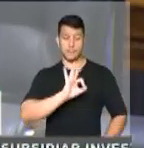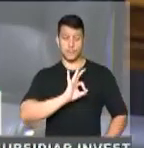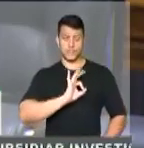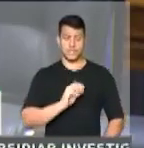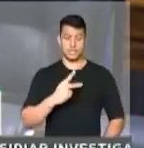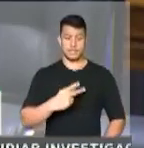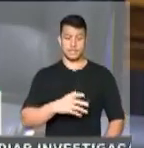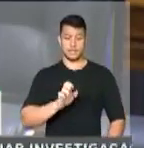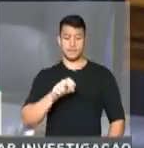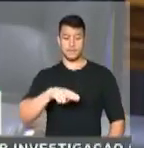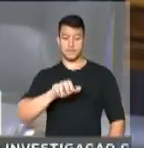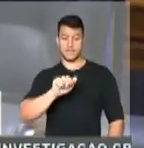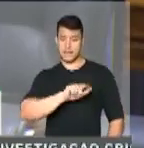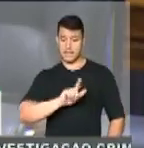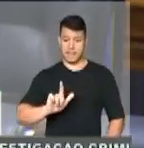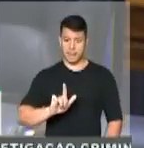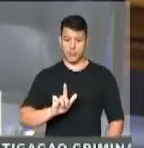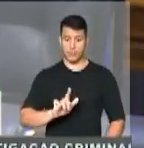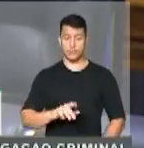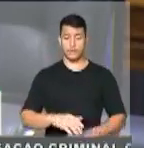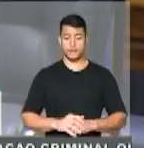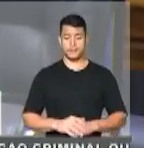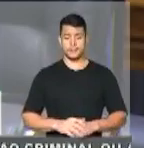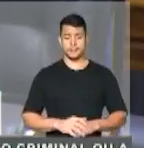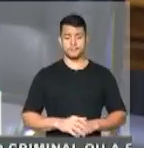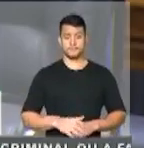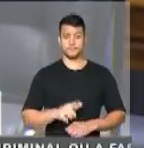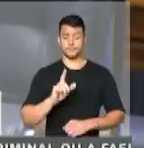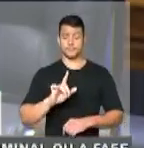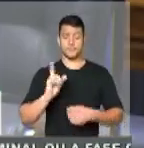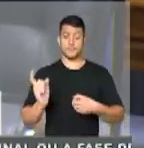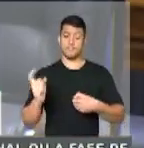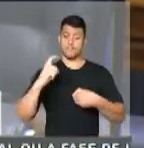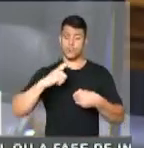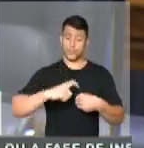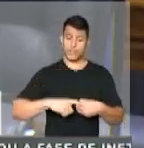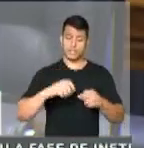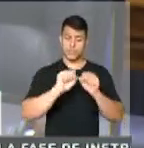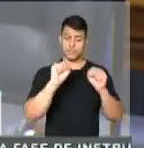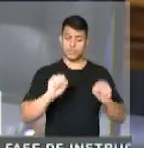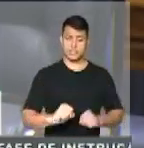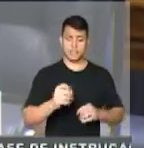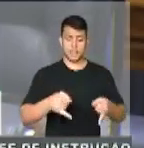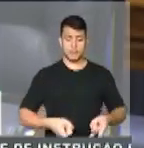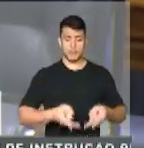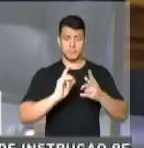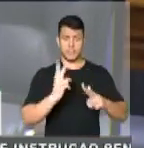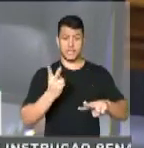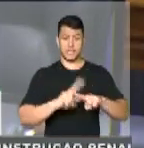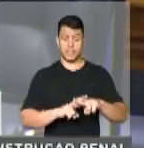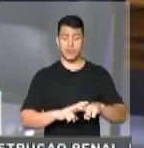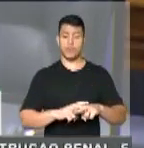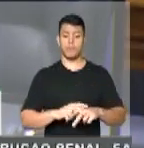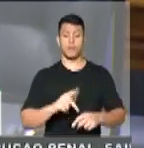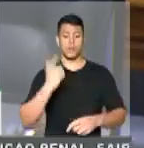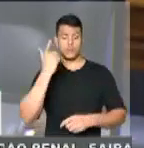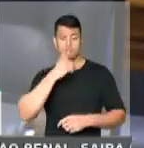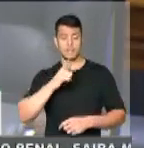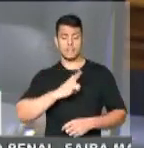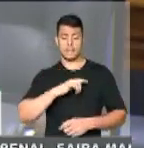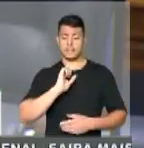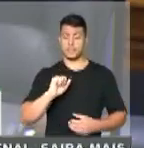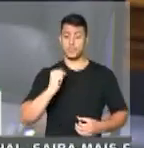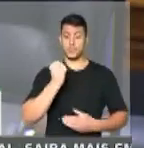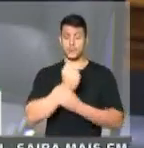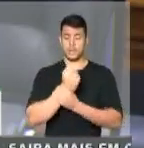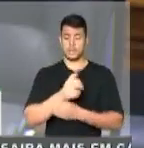órgão administrador do sistema penal da unidade federativa a que pertence, cabendo a elas a segurança dos estabelecimentos penais,